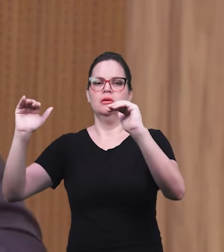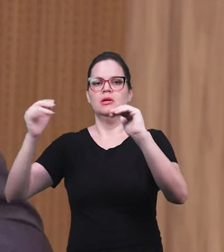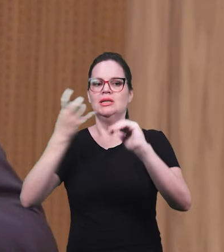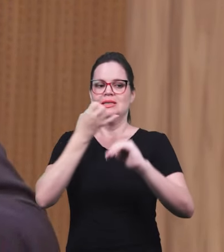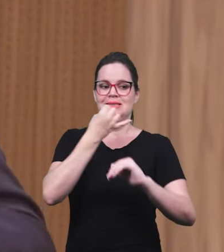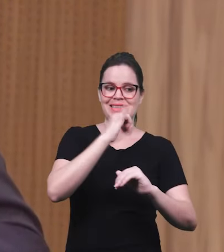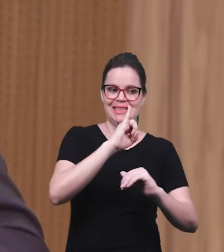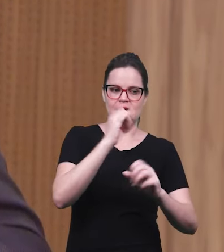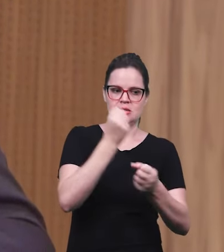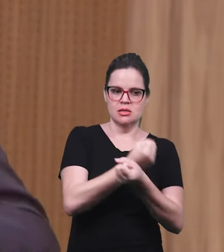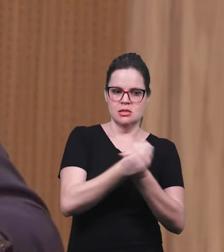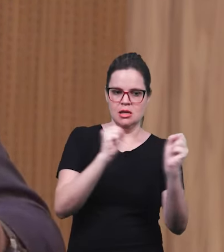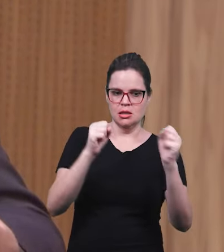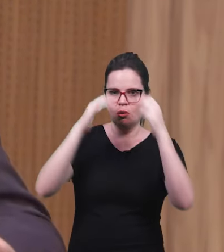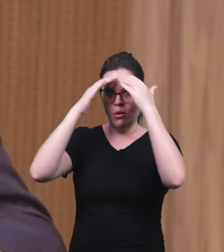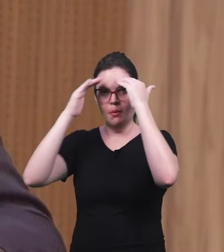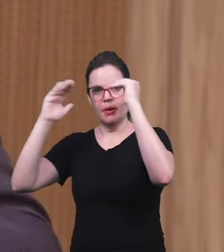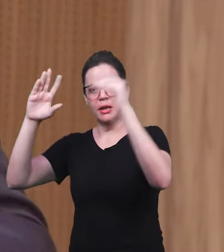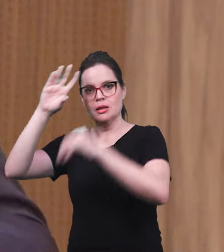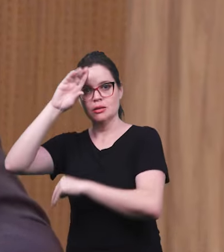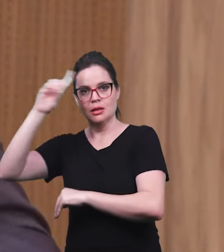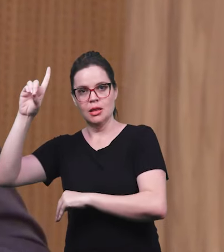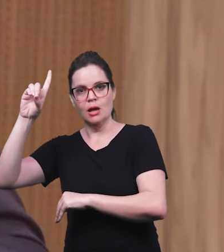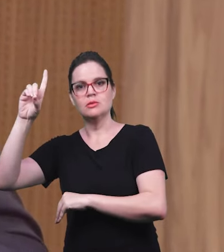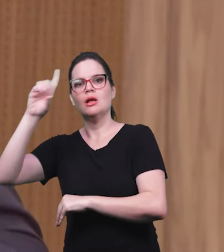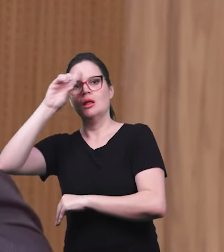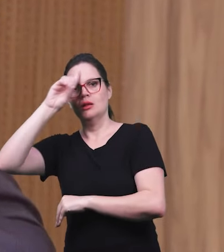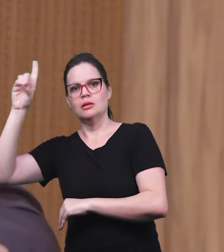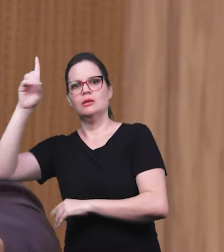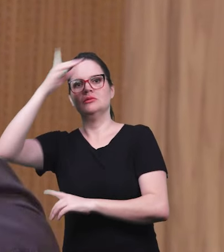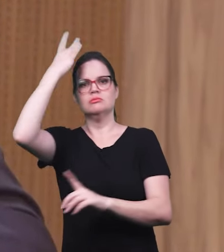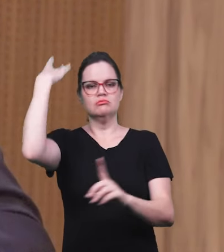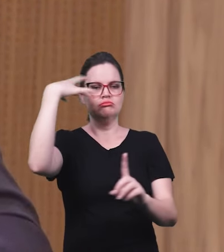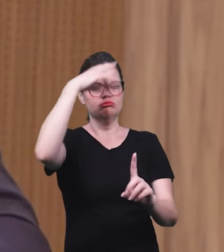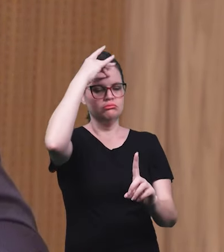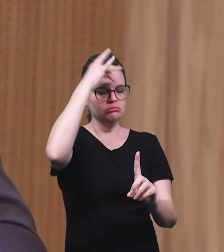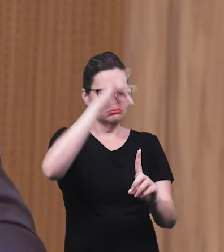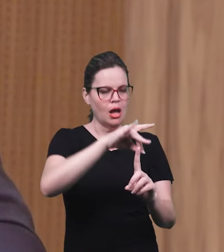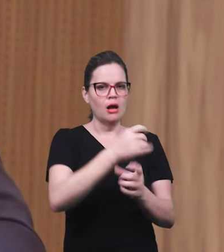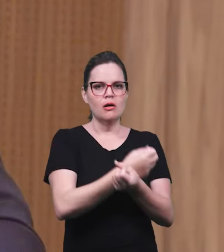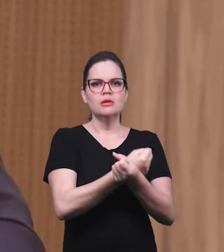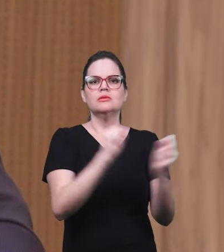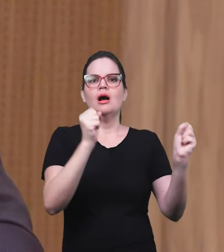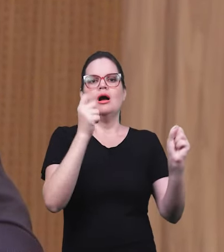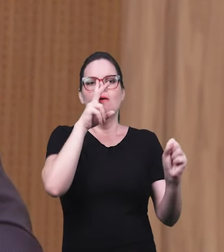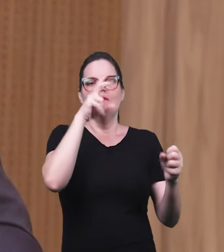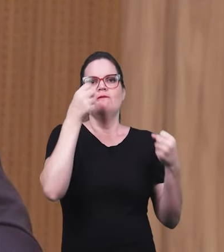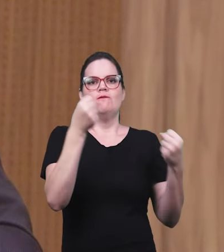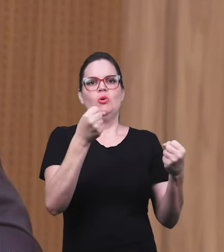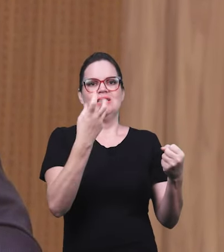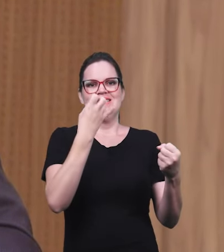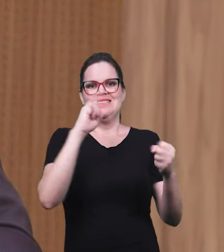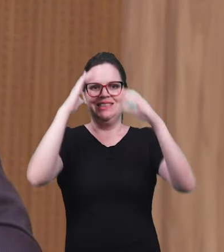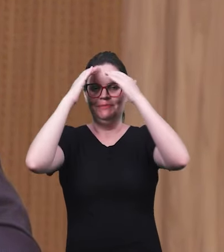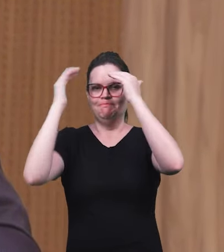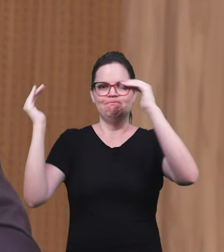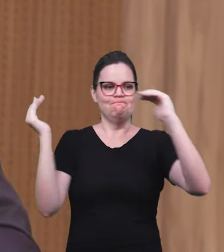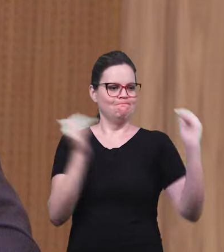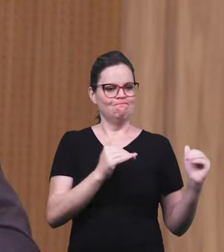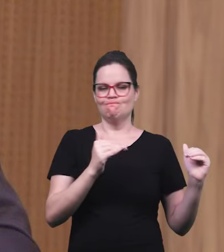Obedecendo, ele usufruía daquela força, mostrava, era algo extraordinário. No entanto, na desobediência, aquela força ela não foi